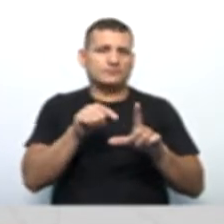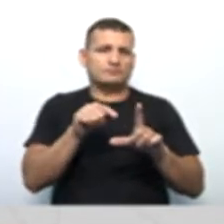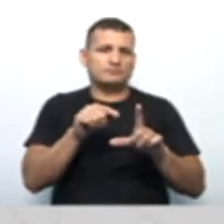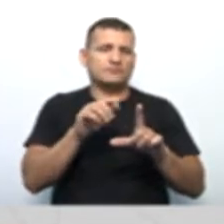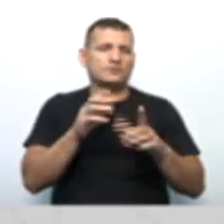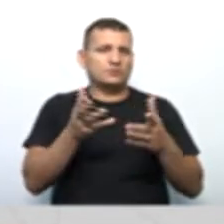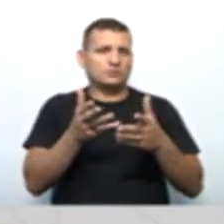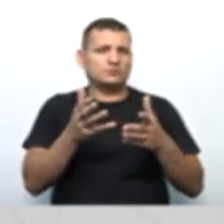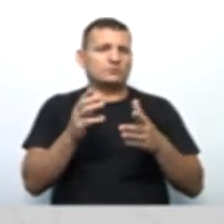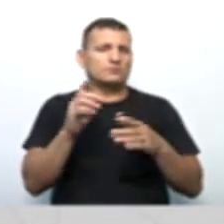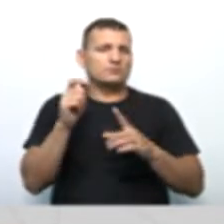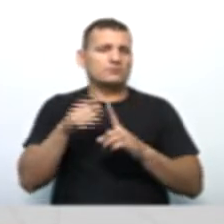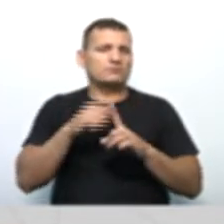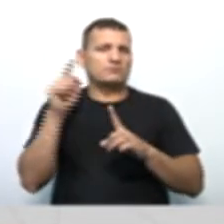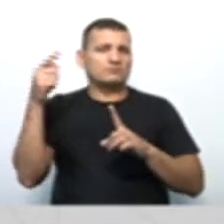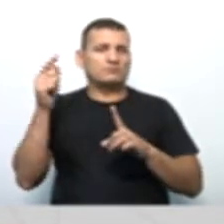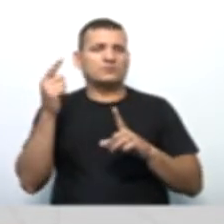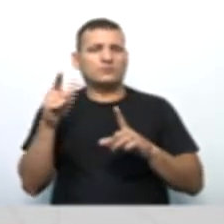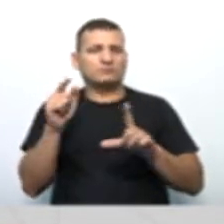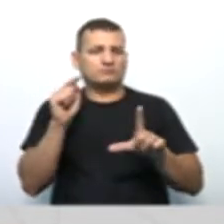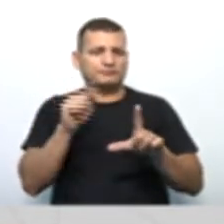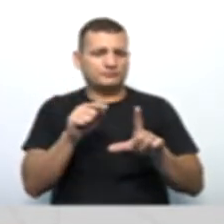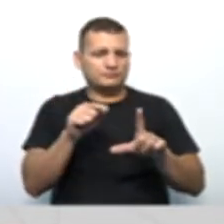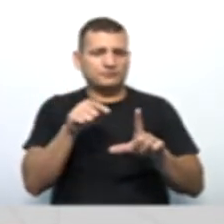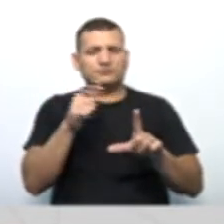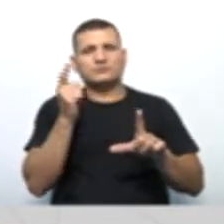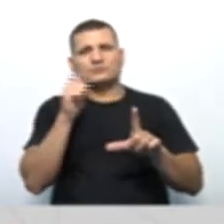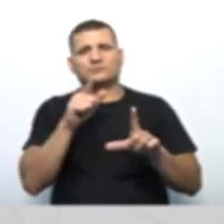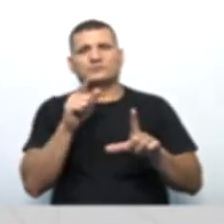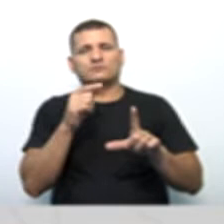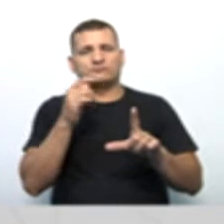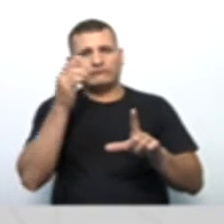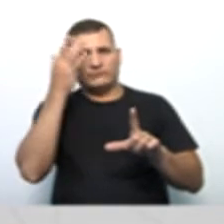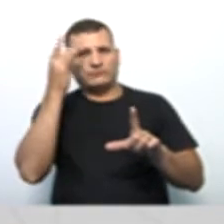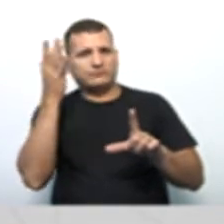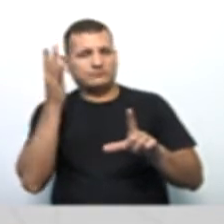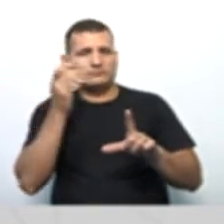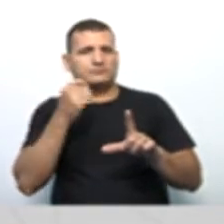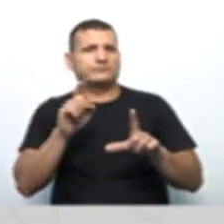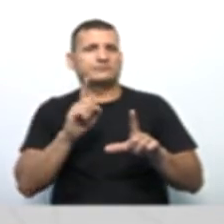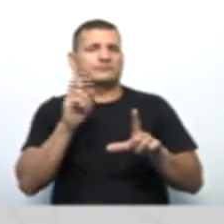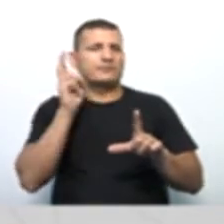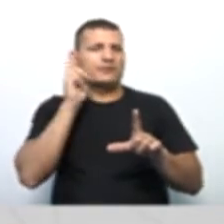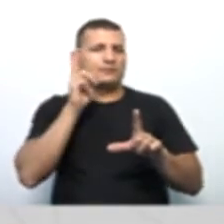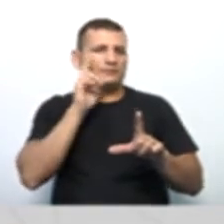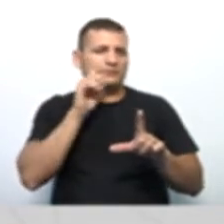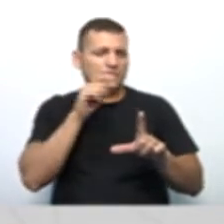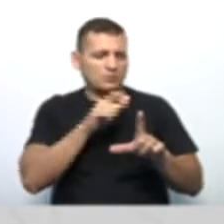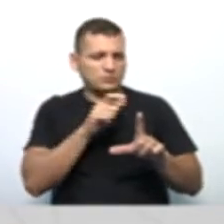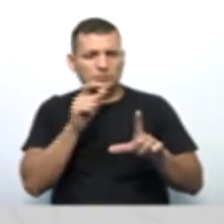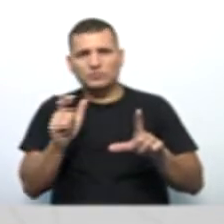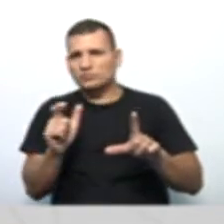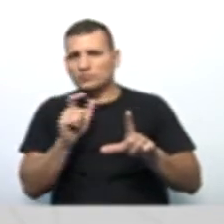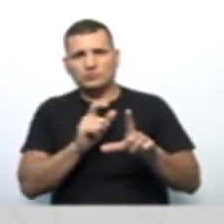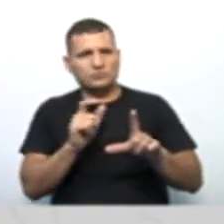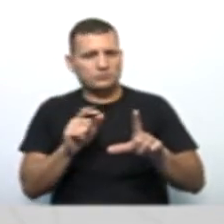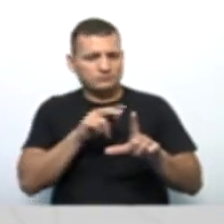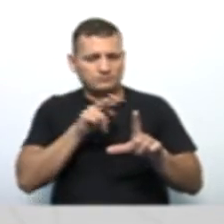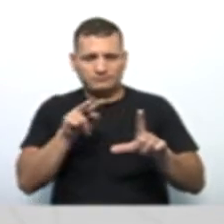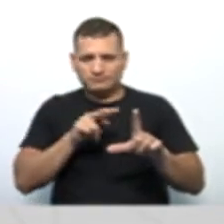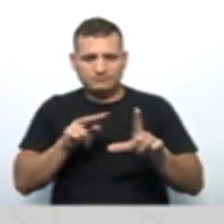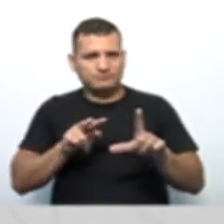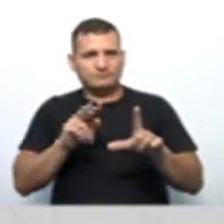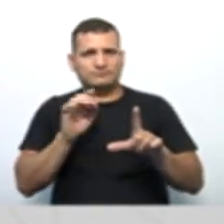ele consegue navegar no do mesmo jeito que navegou antes de forma intuitiva center que está lembrando que hoje é que eu fui que eu fiz o que tinha de fazer